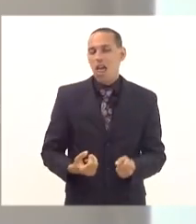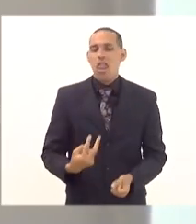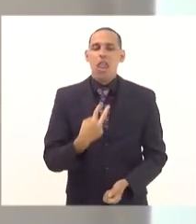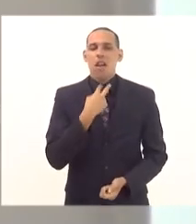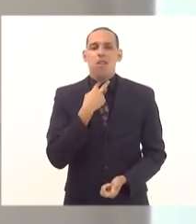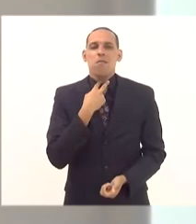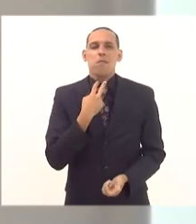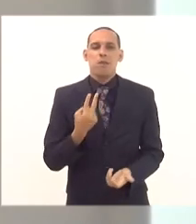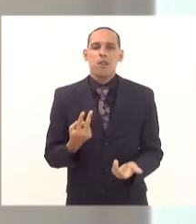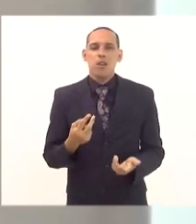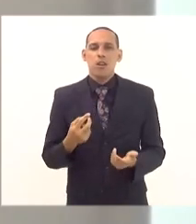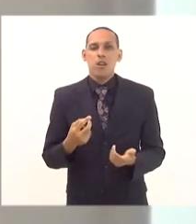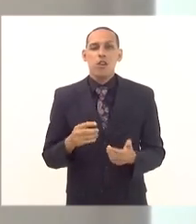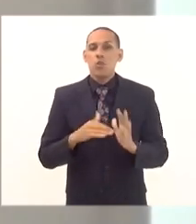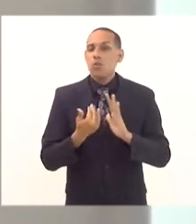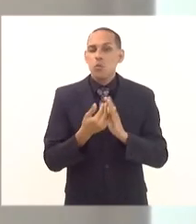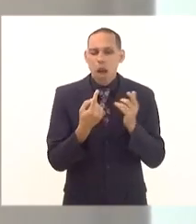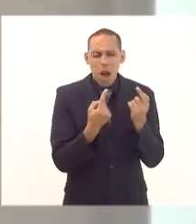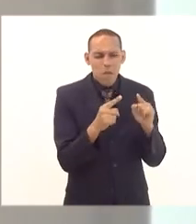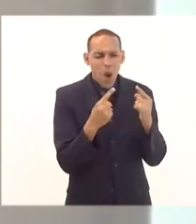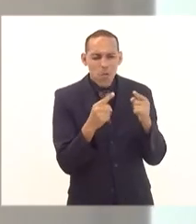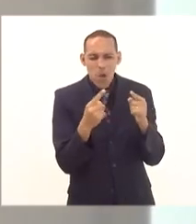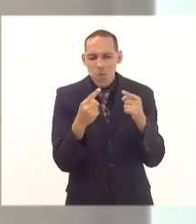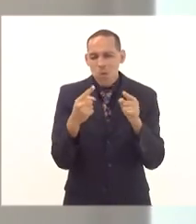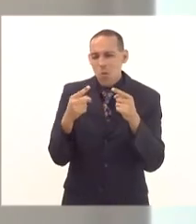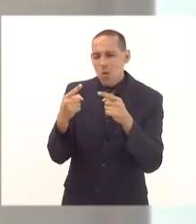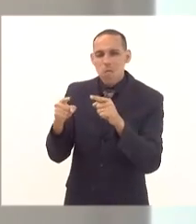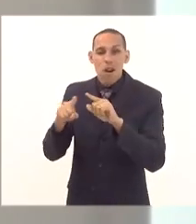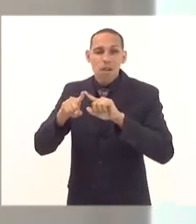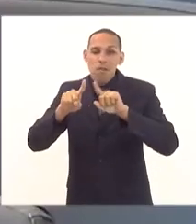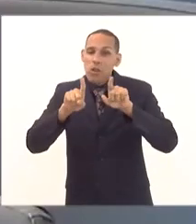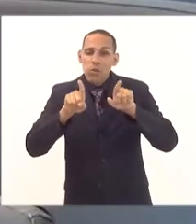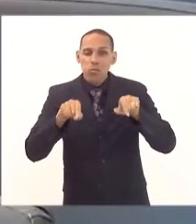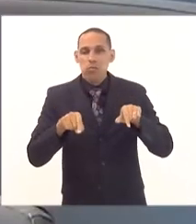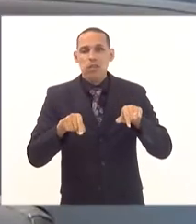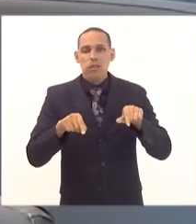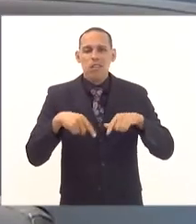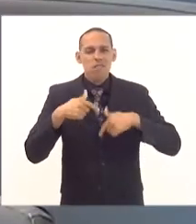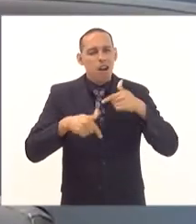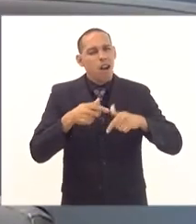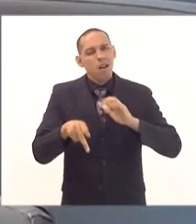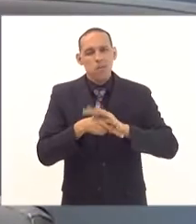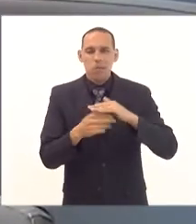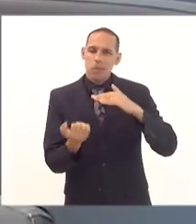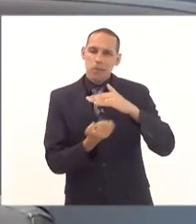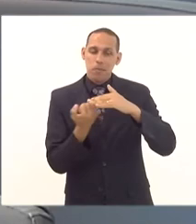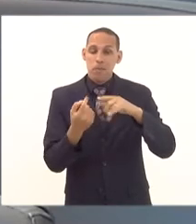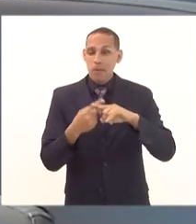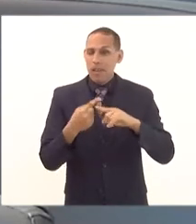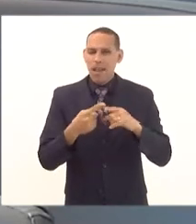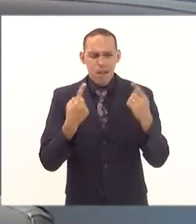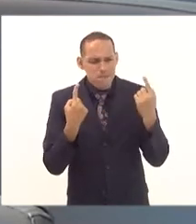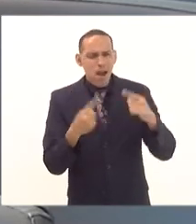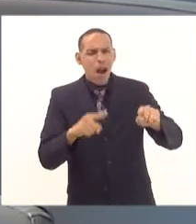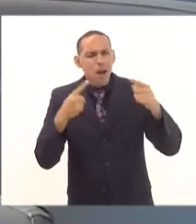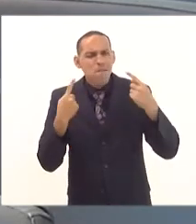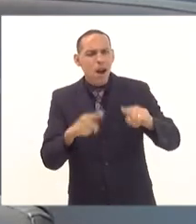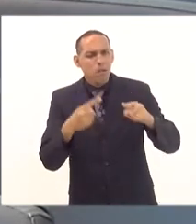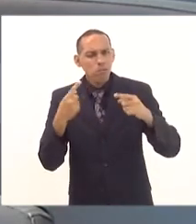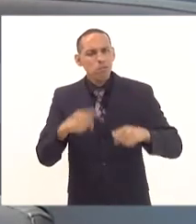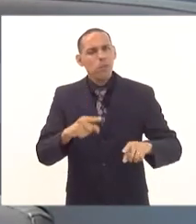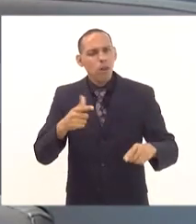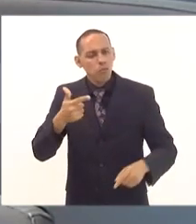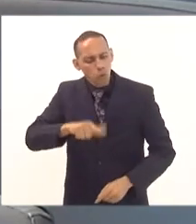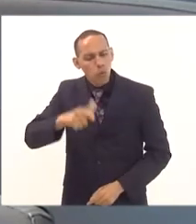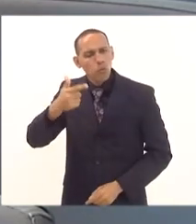contra os trabalhadores todos os ataques aos trabalhadores desta empresa porque ataque em cima de ataque então